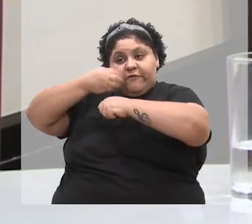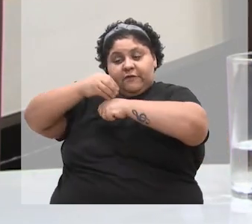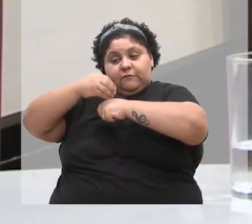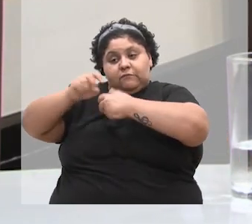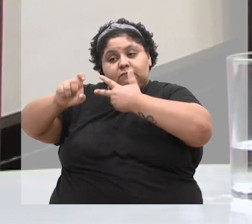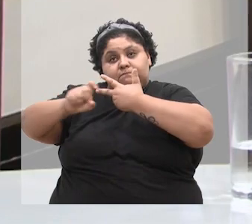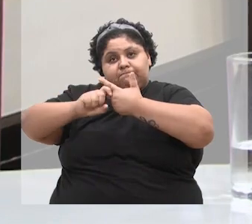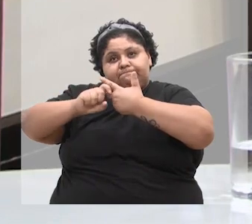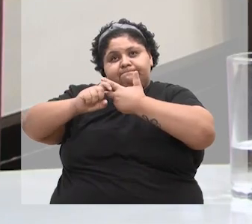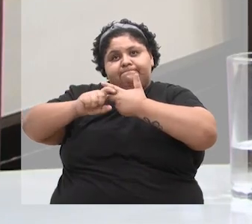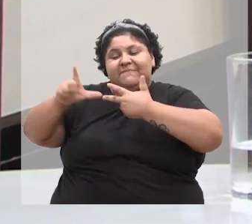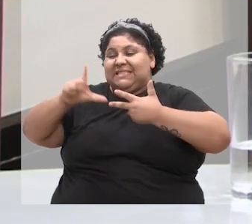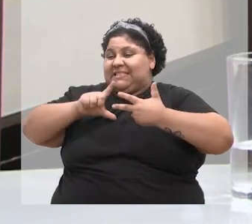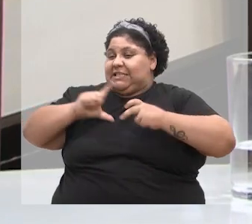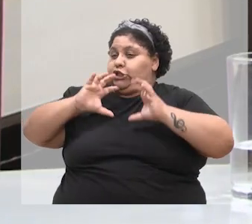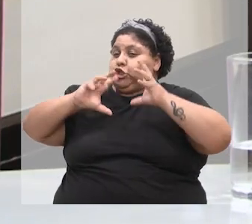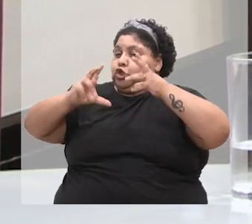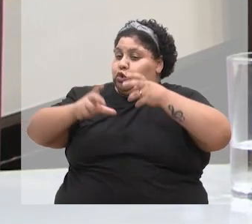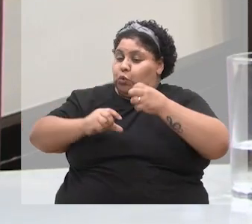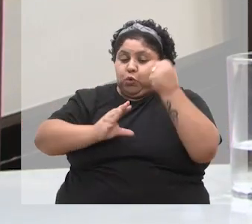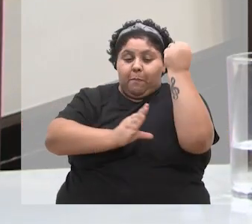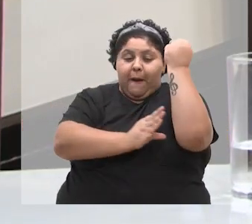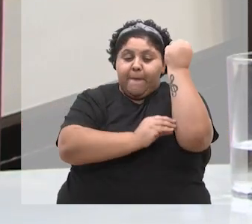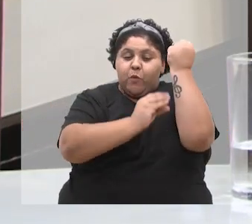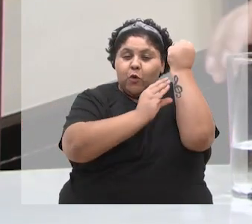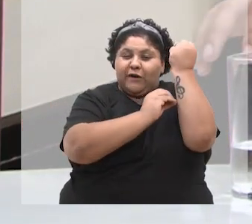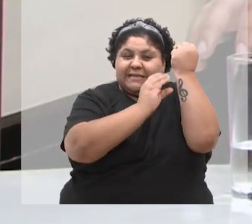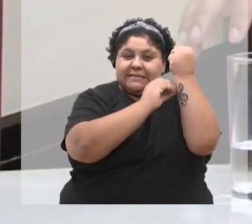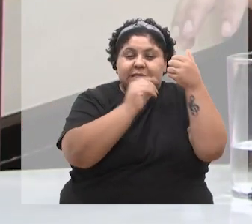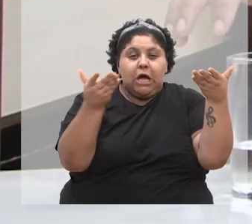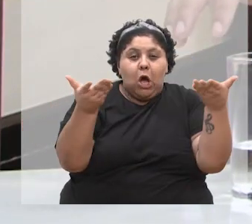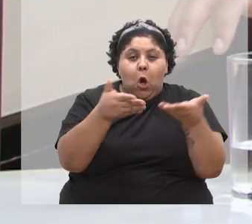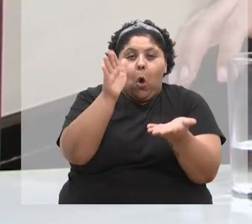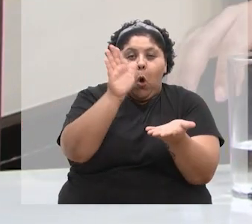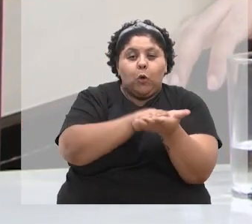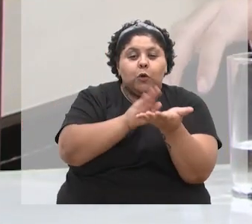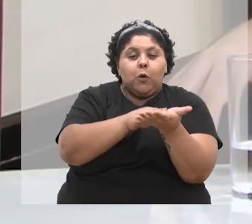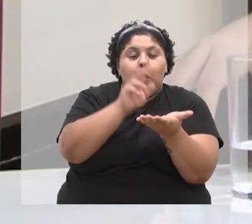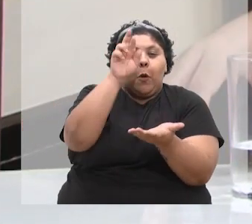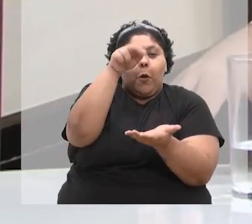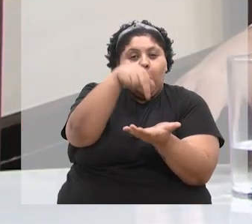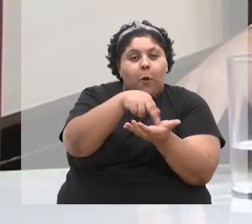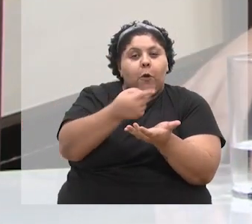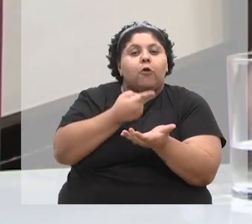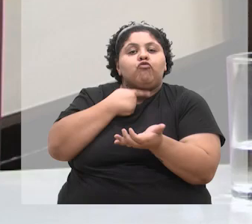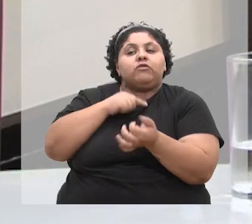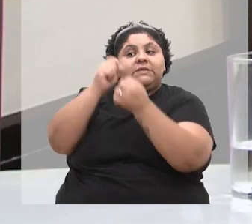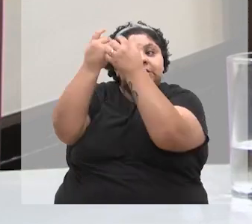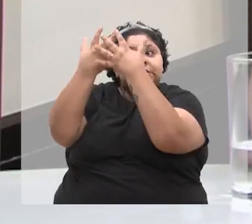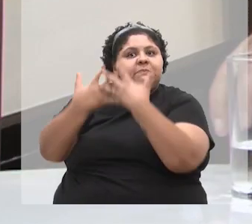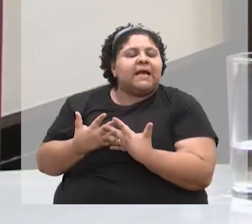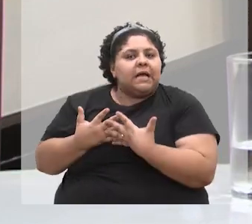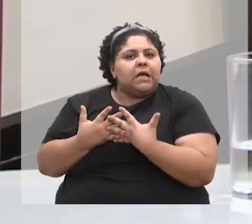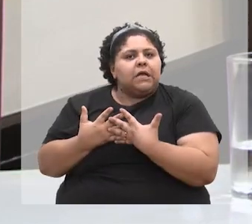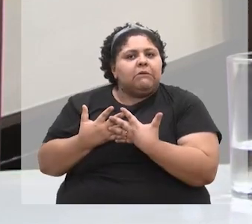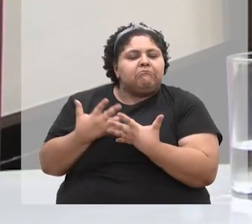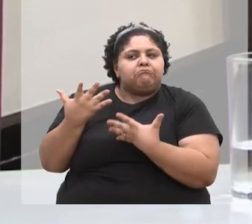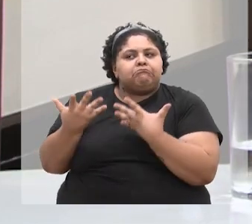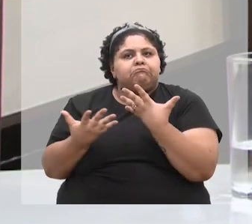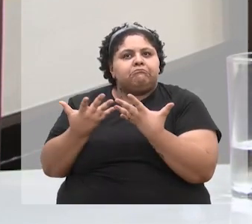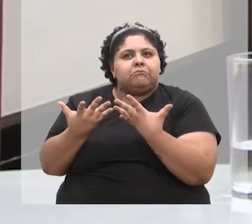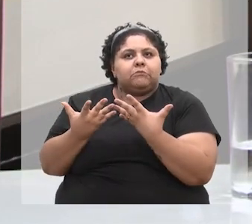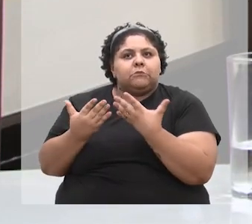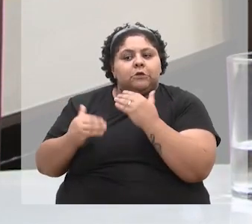uma indicação para o executivo, enfim, houve toda uma tramitação e hoje a proposta é uma realidade. Eu gostaria que a senhora